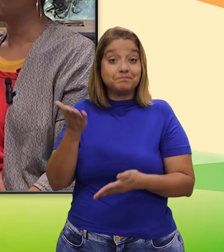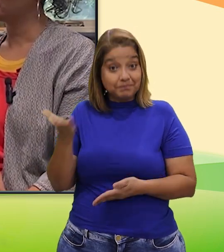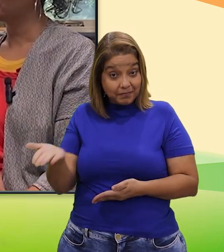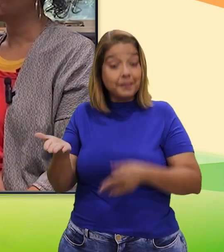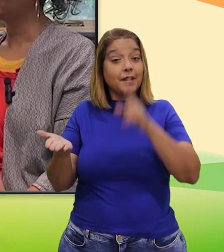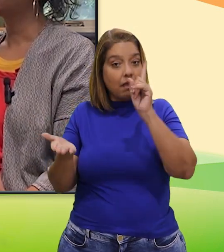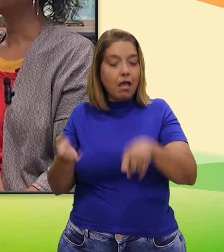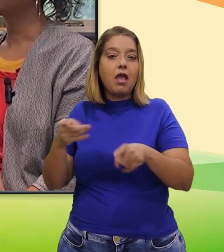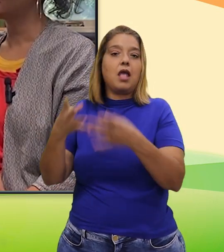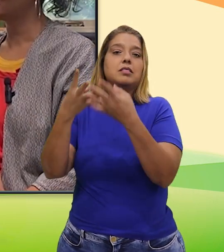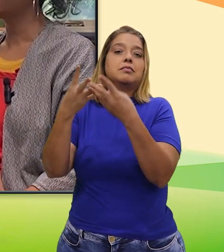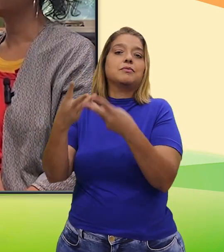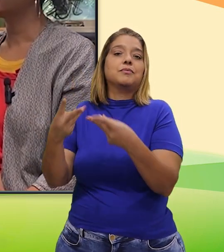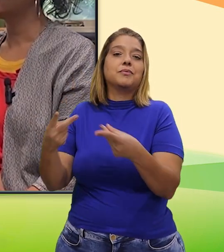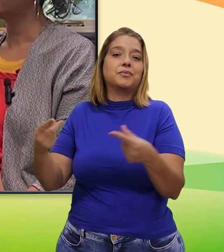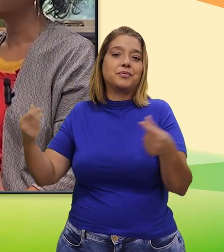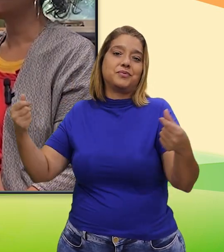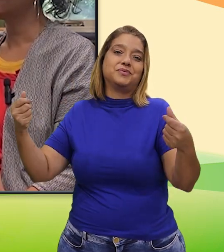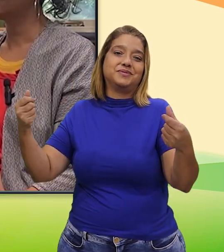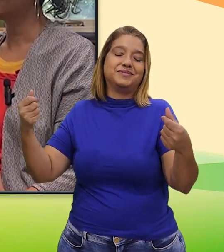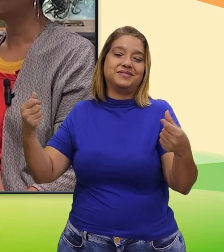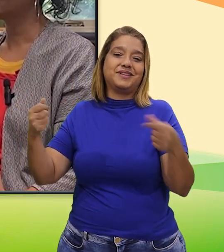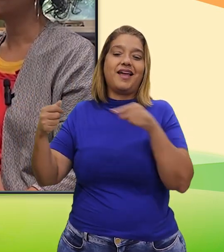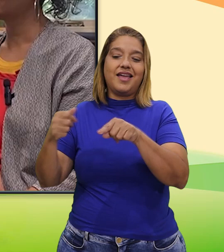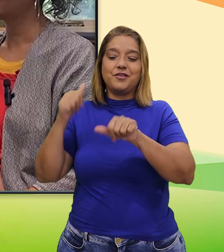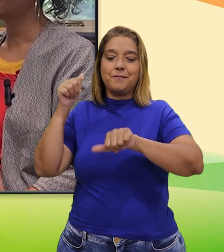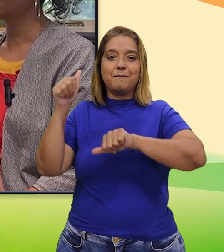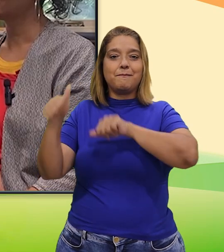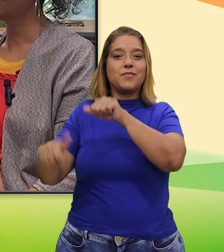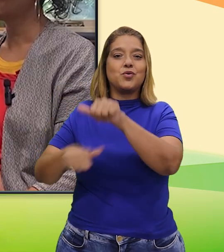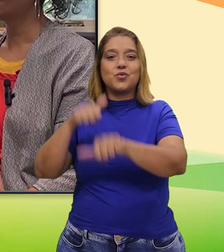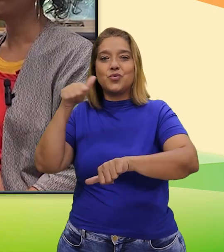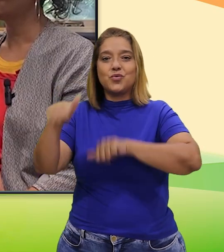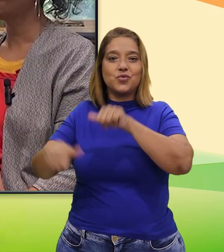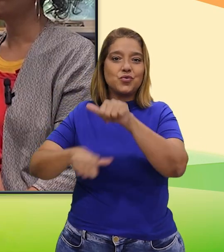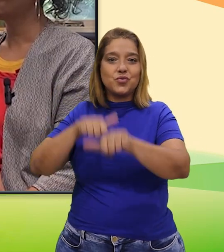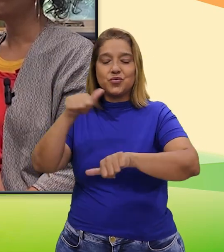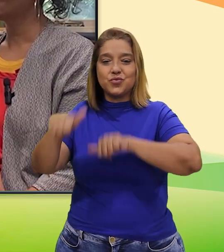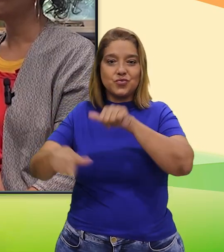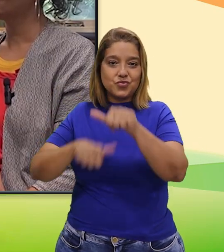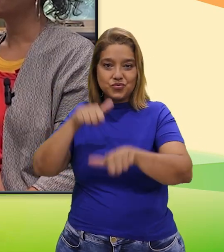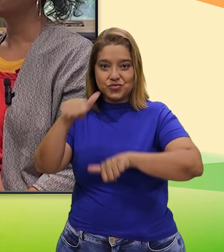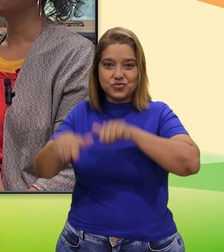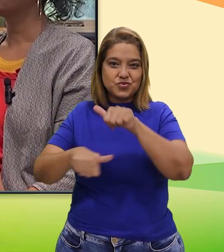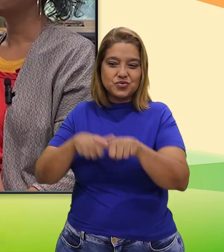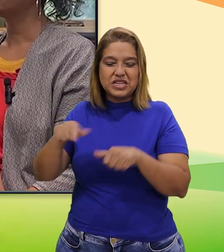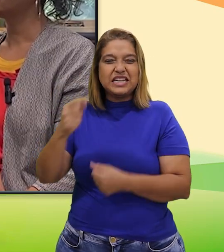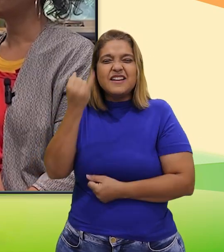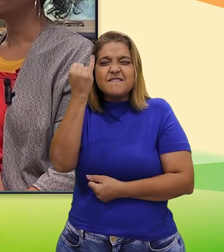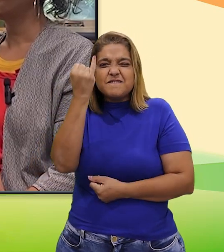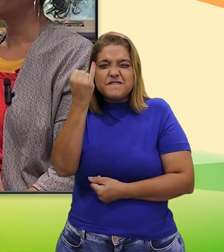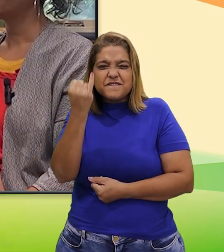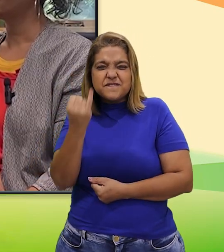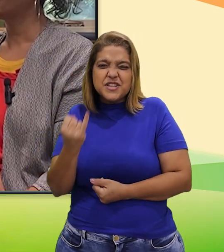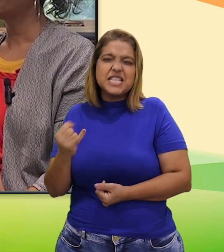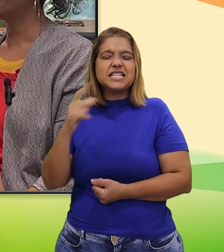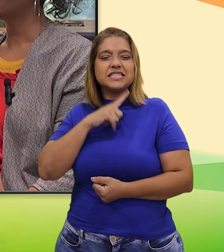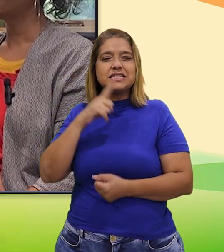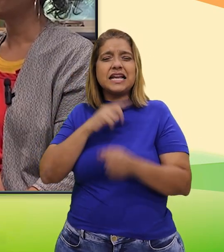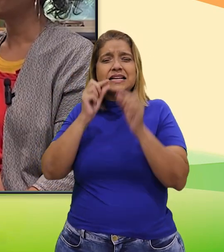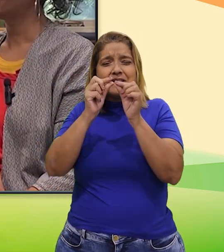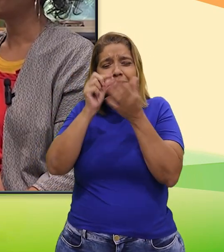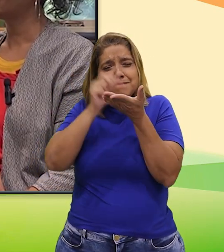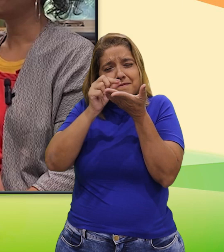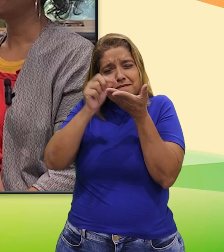que está se esfacelando. Aquilo ali é uma degradação que vai transformando